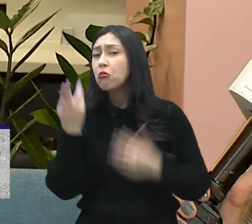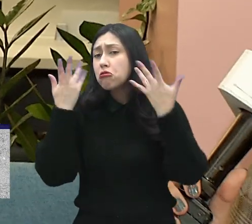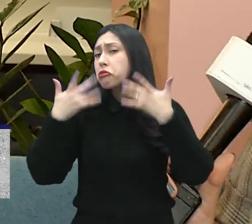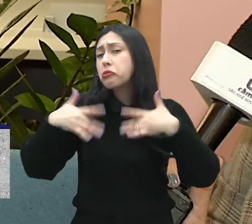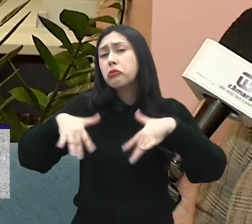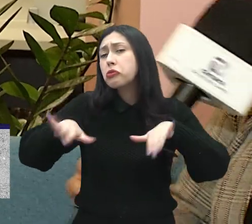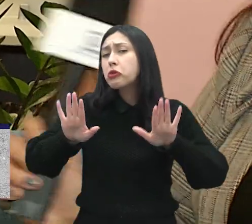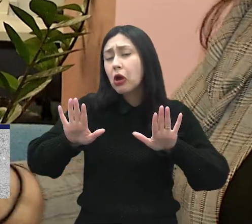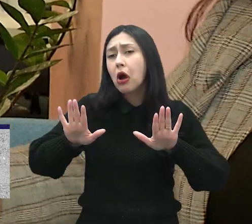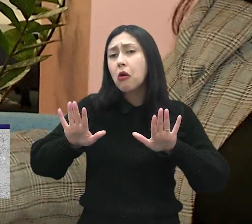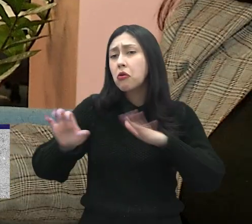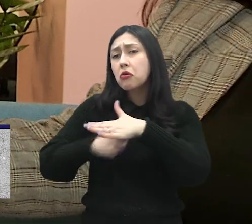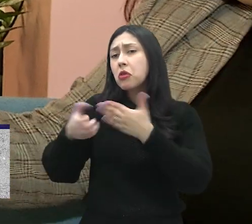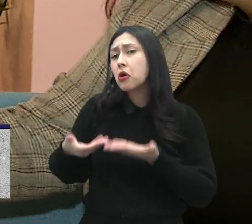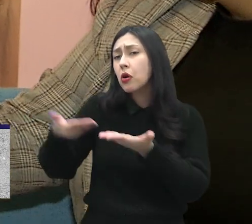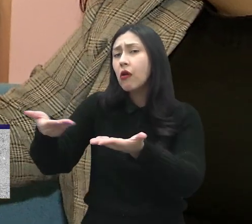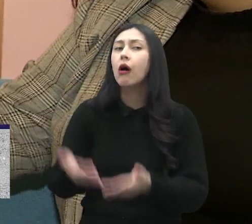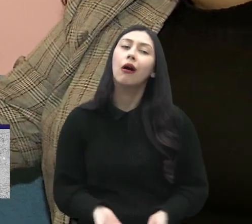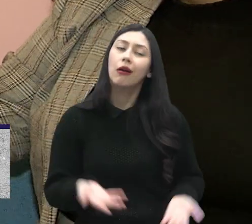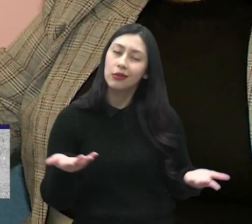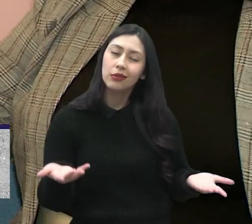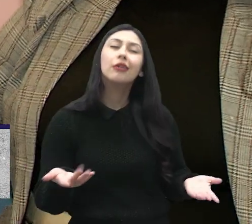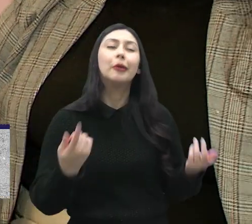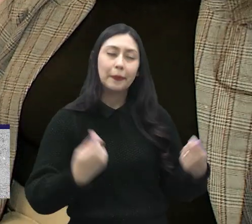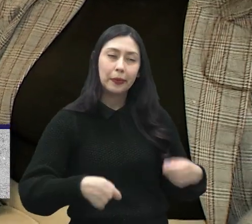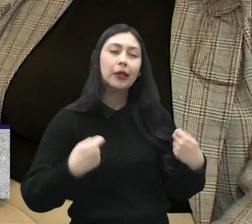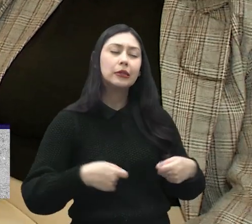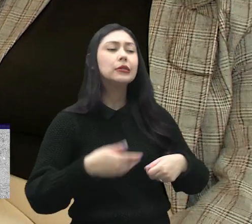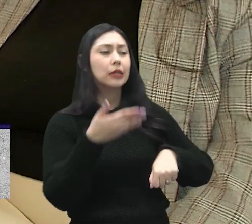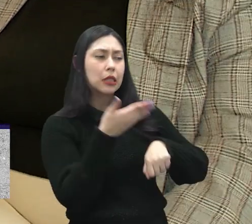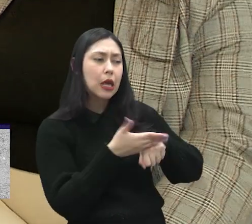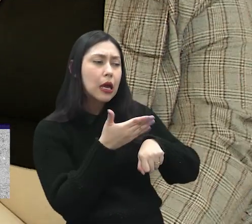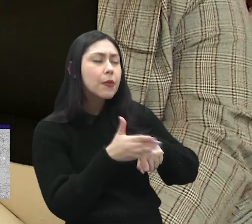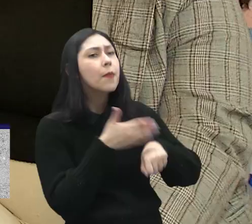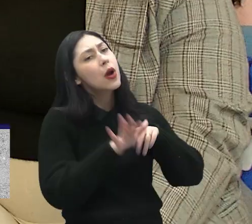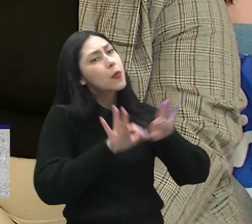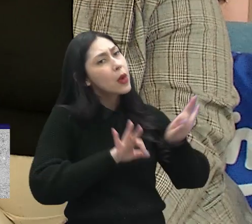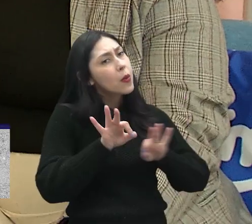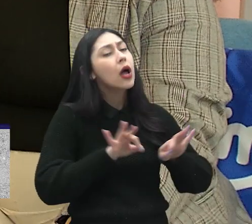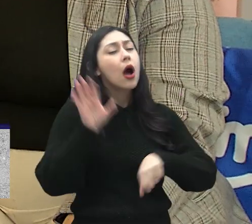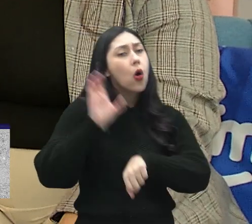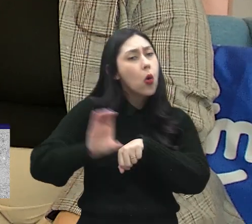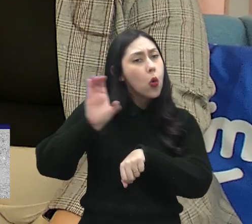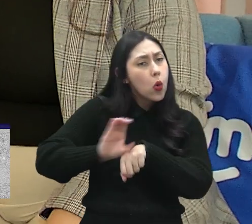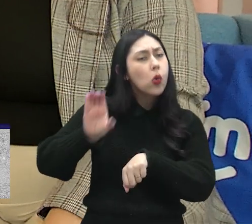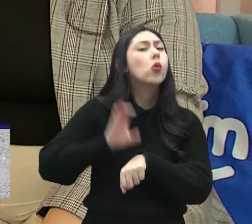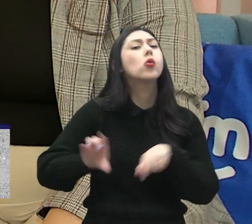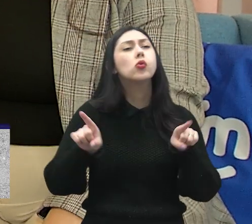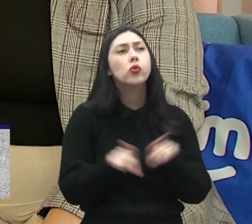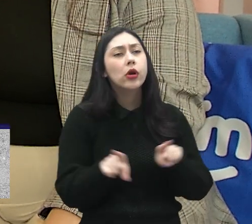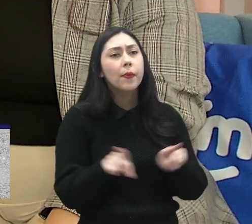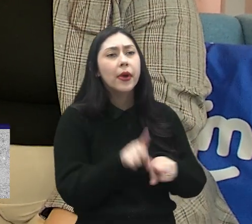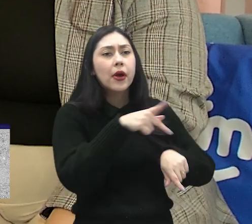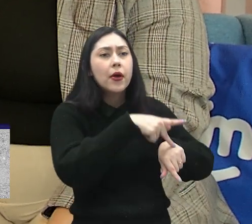natural, assim, a convite da empresa? Não. A gente se prepara, né? Fiz diversos cursos, me especializei, fiz cursos